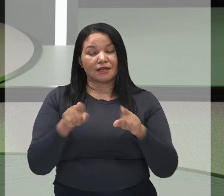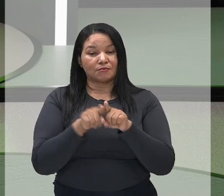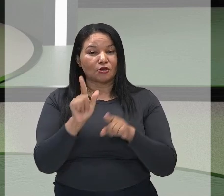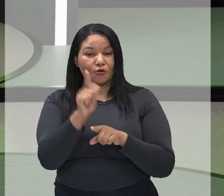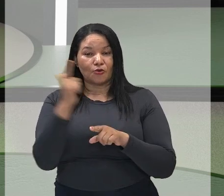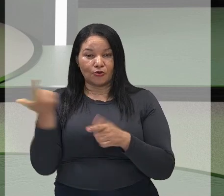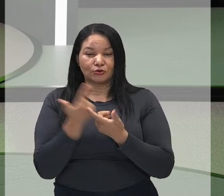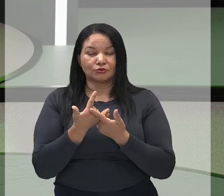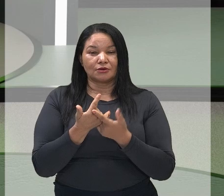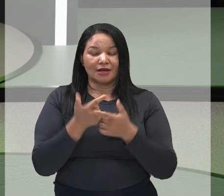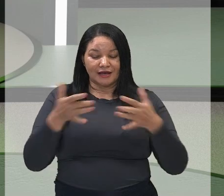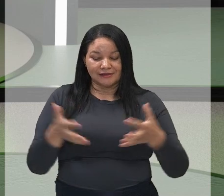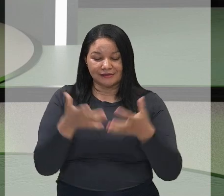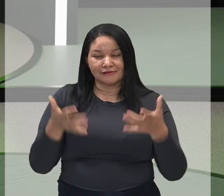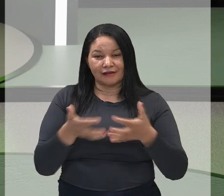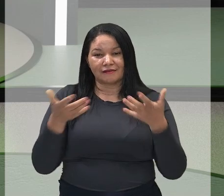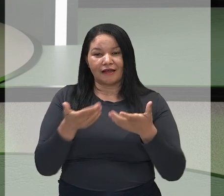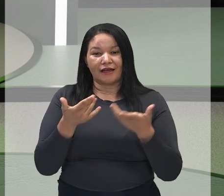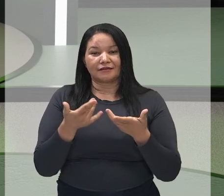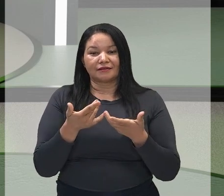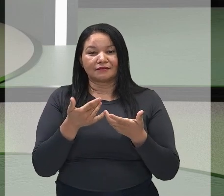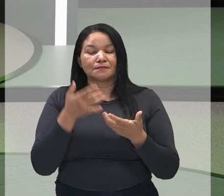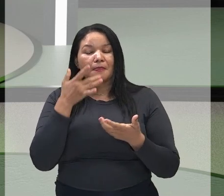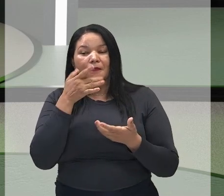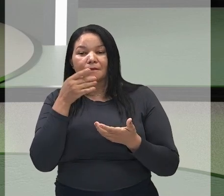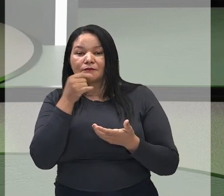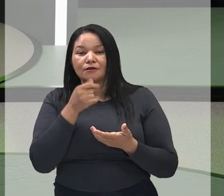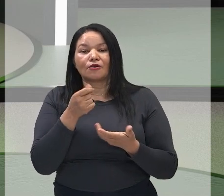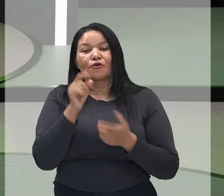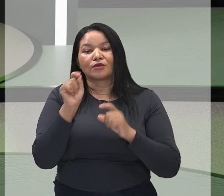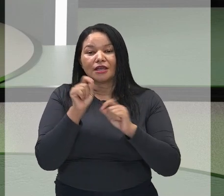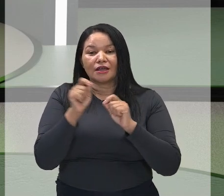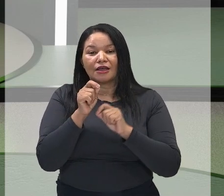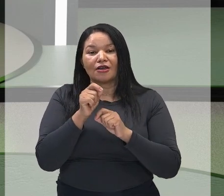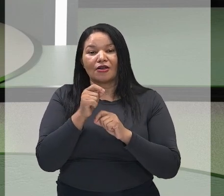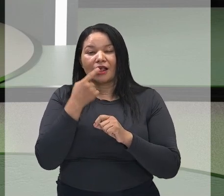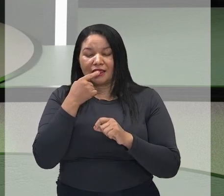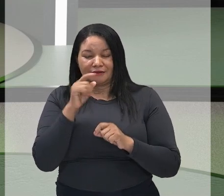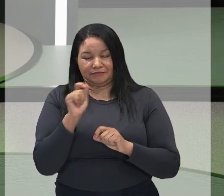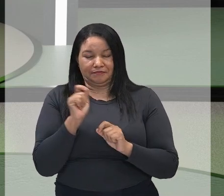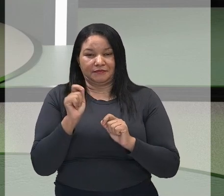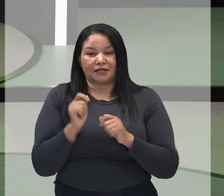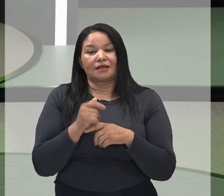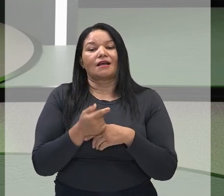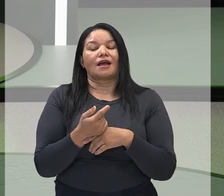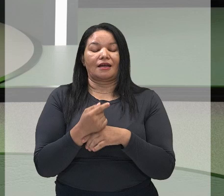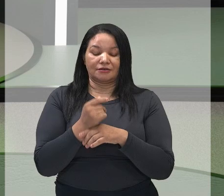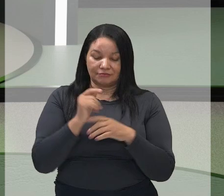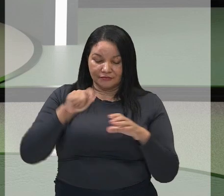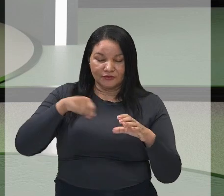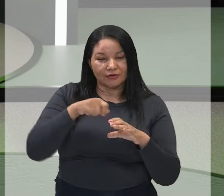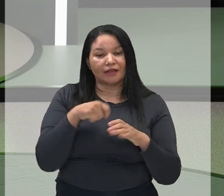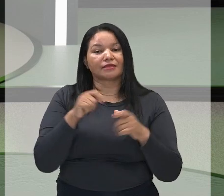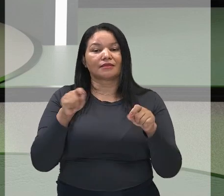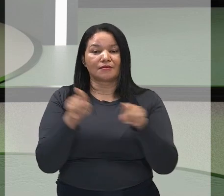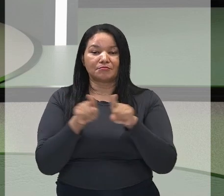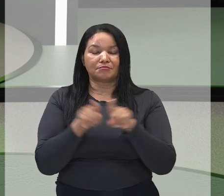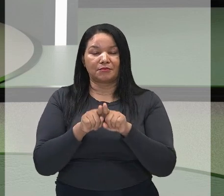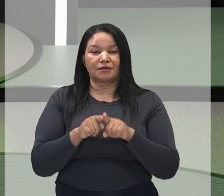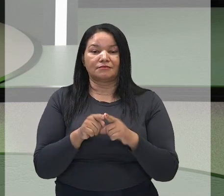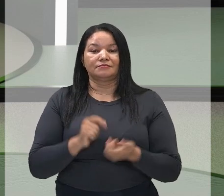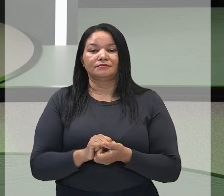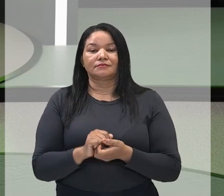cheirinho, olha, aquele gostinho que tem o vinagre, né? Para a fabricação de vinagre é utilizado o ácido acético. Tá bom? Então aí você já tem